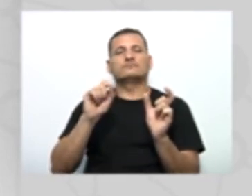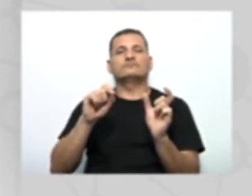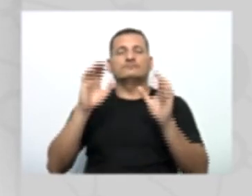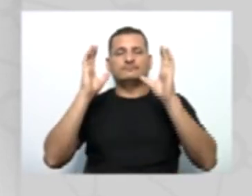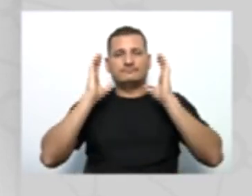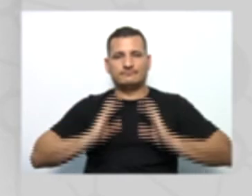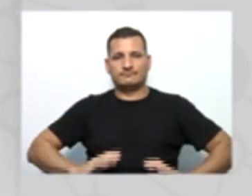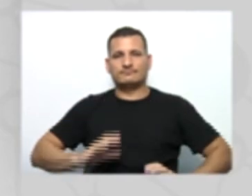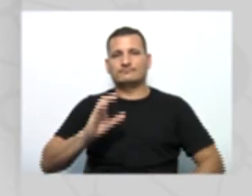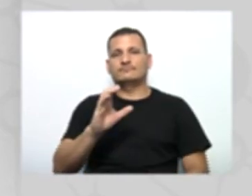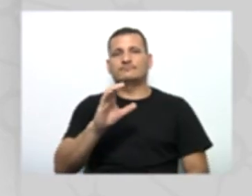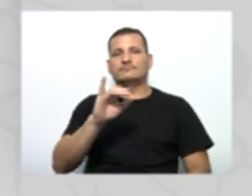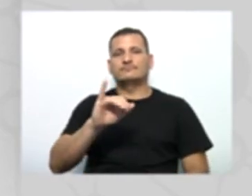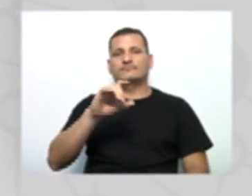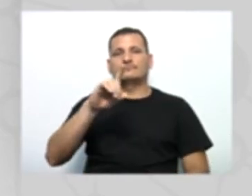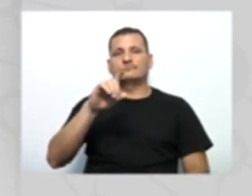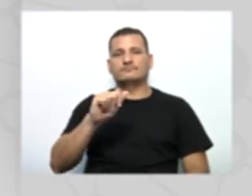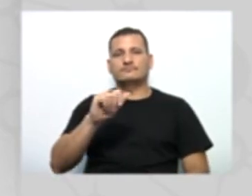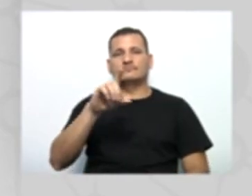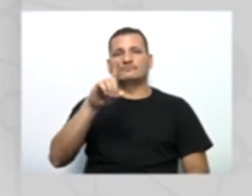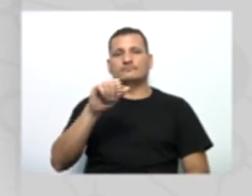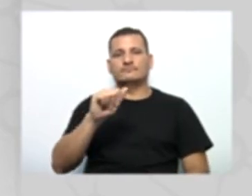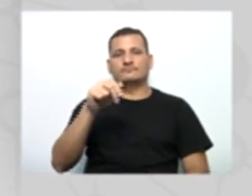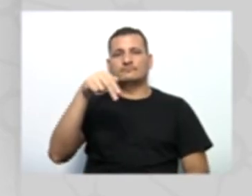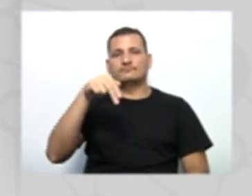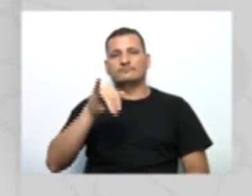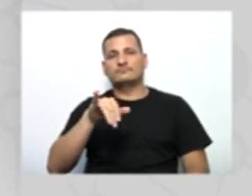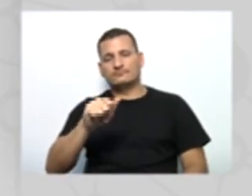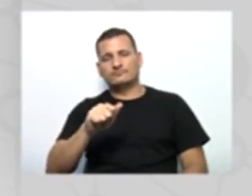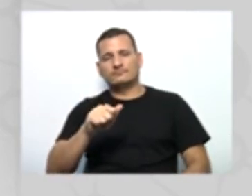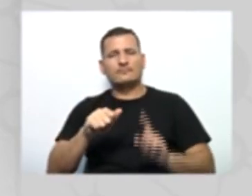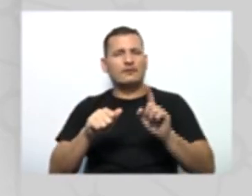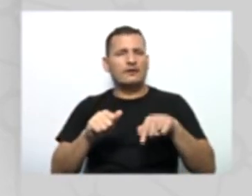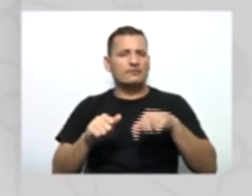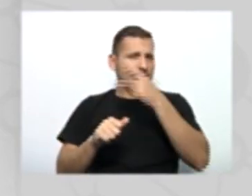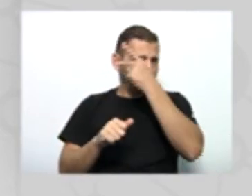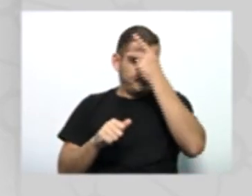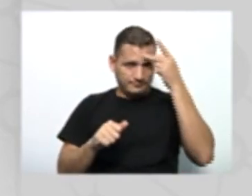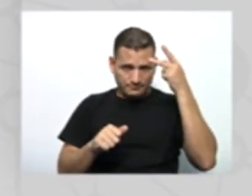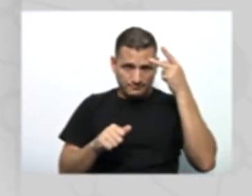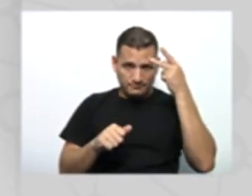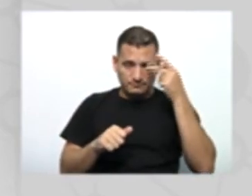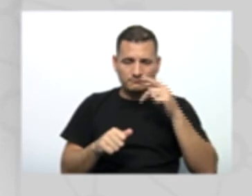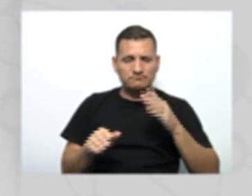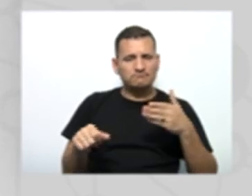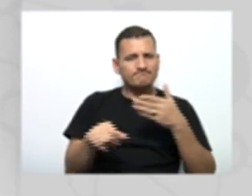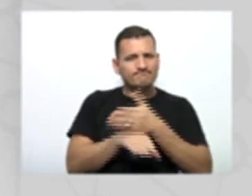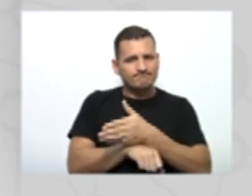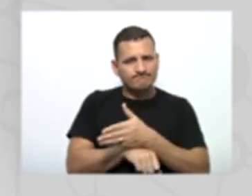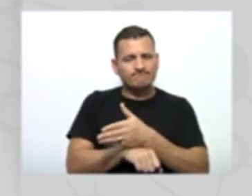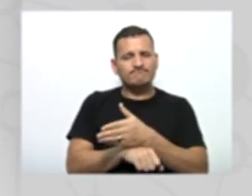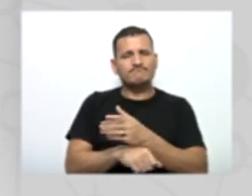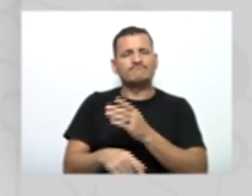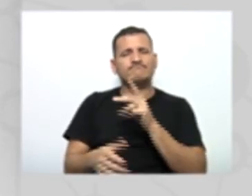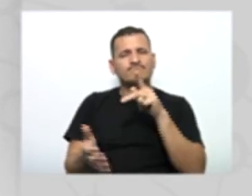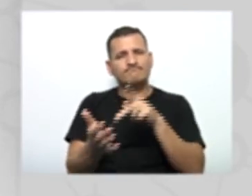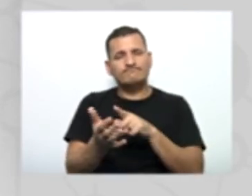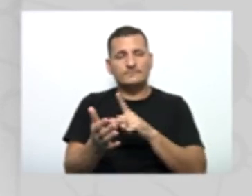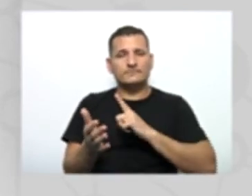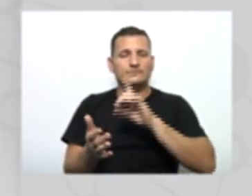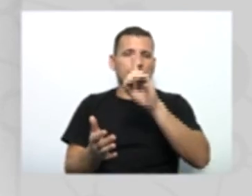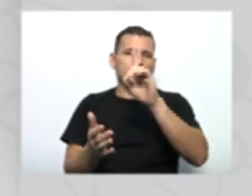cidadania. Cidadania, o cidadão é aquela pessoa que participa ativamente, que tem o direito e o dever